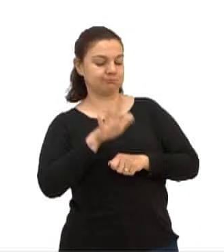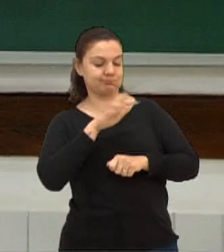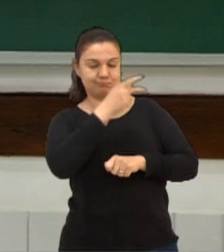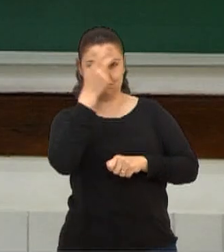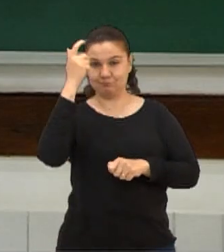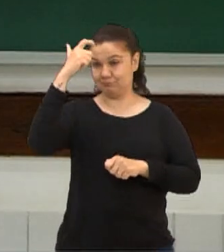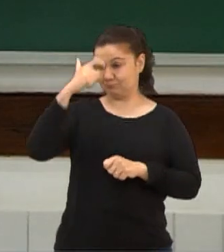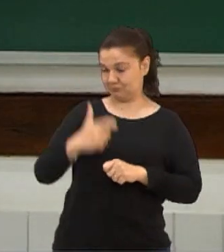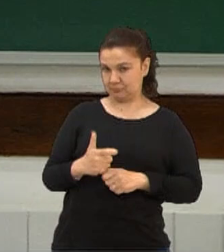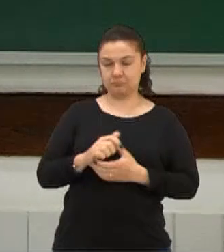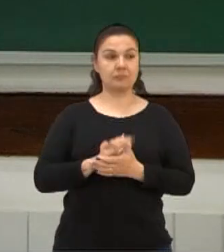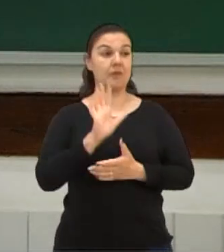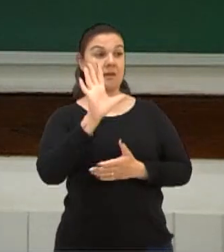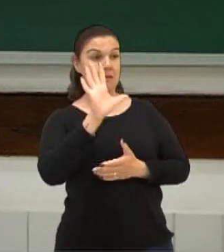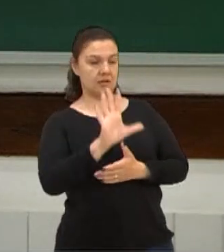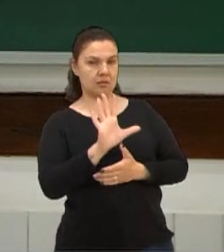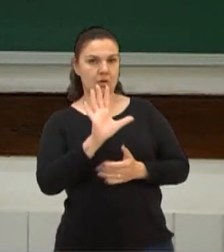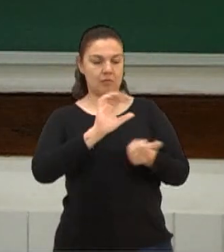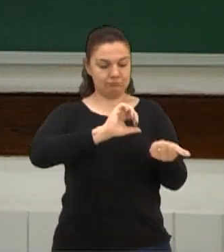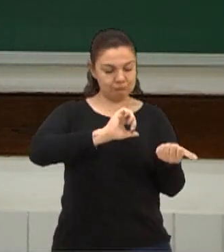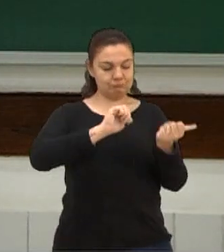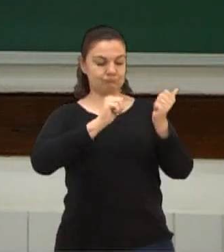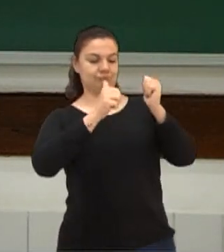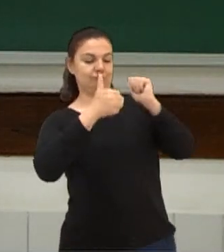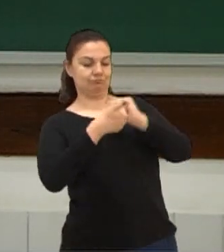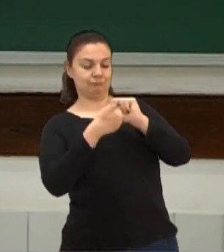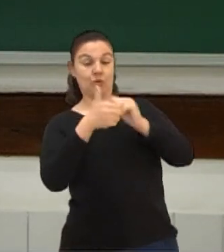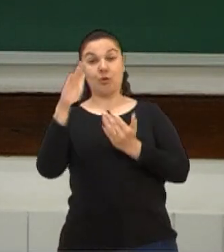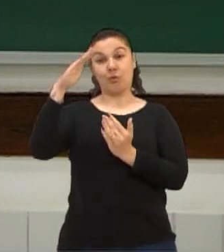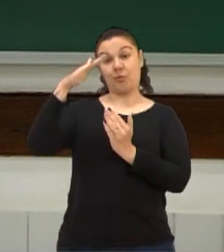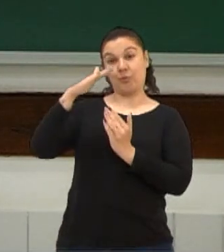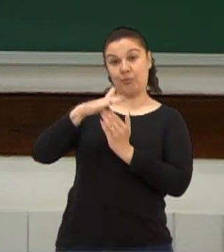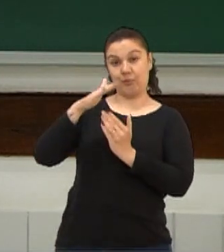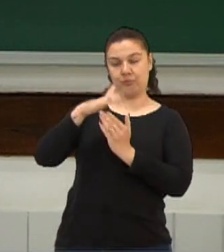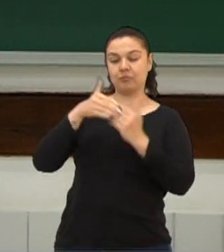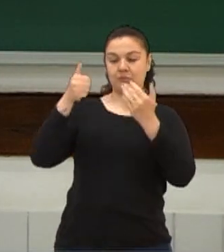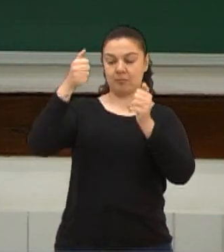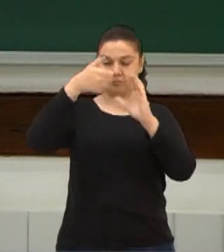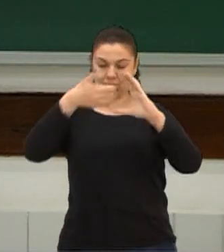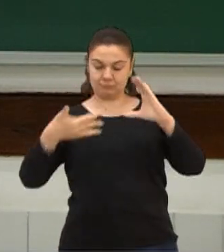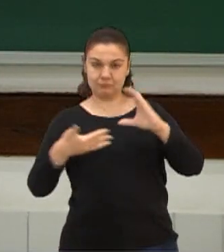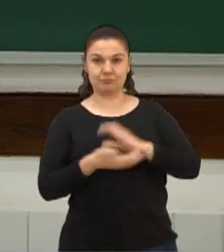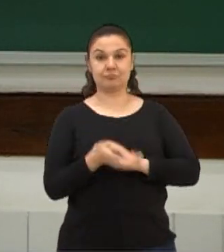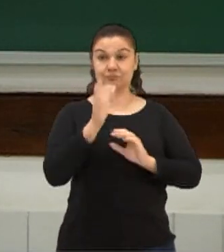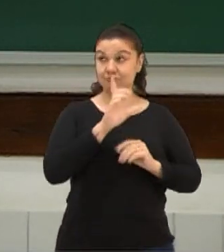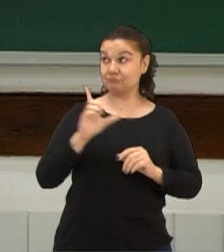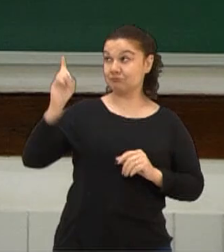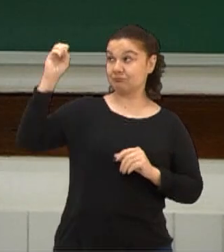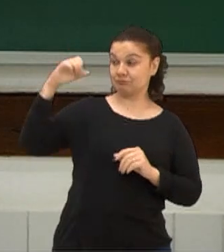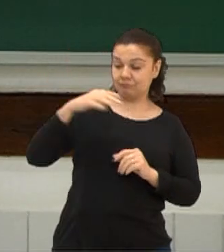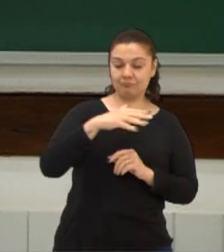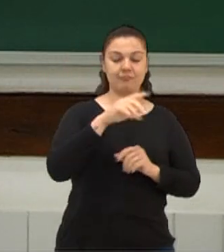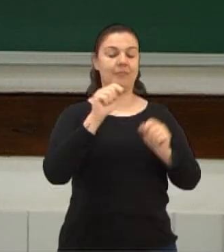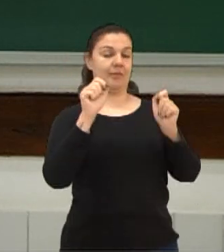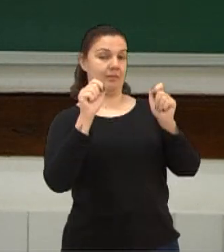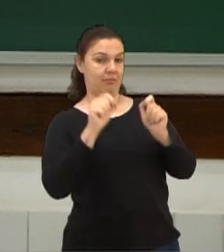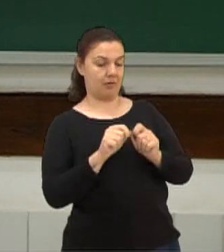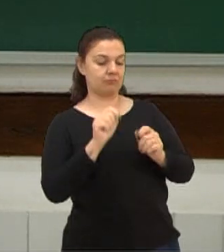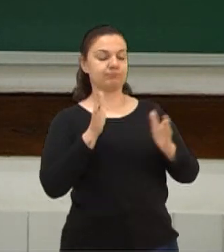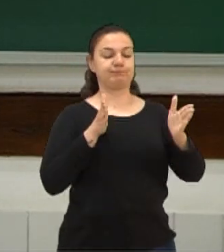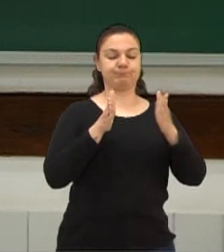eu lírico. Então, ele transforma ali o tempo com essas características divinas que pode